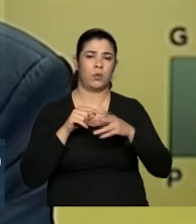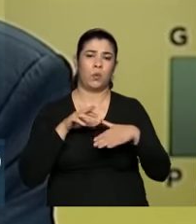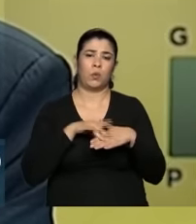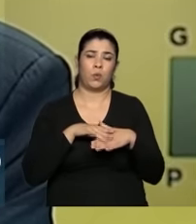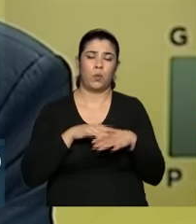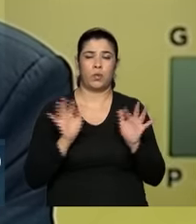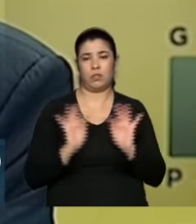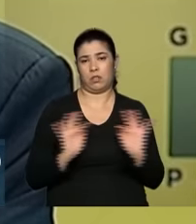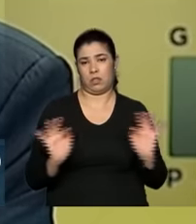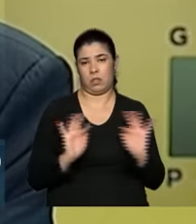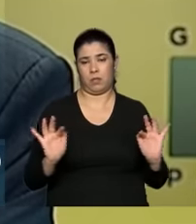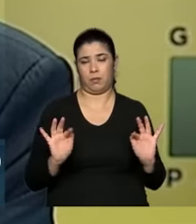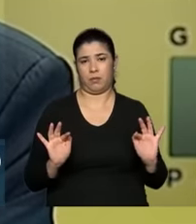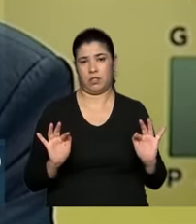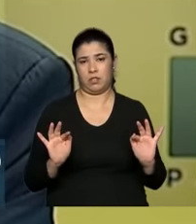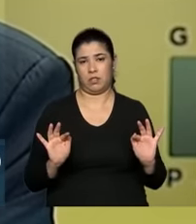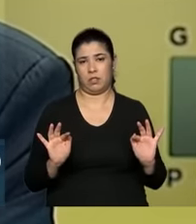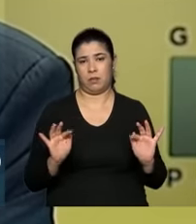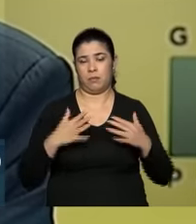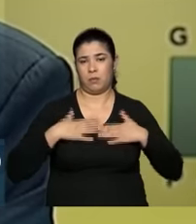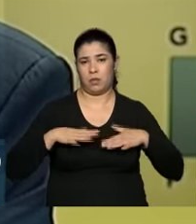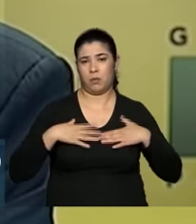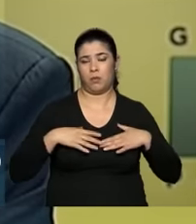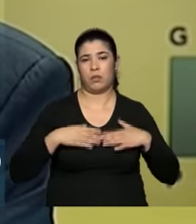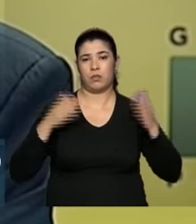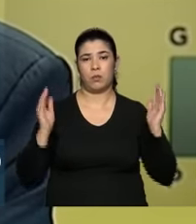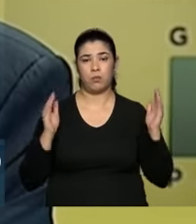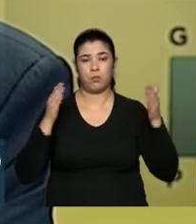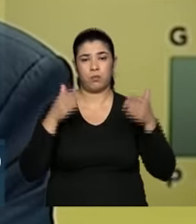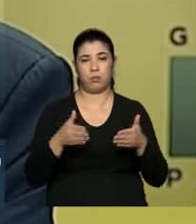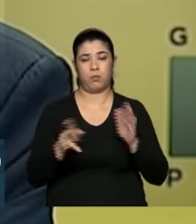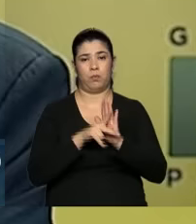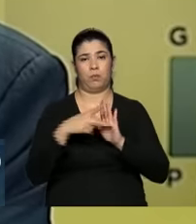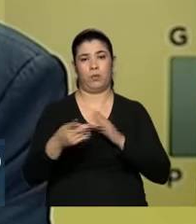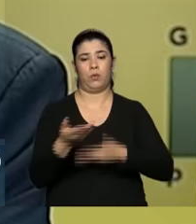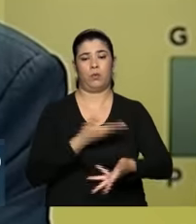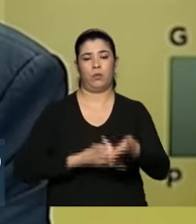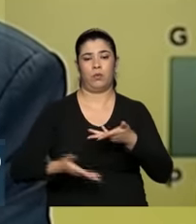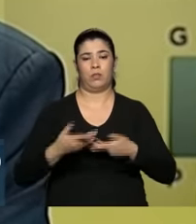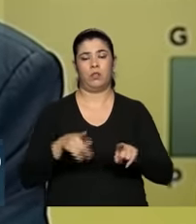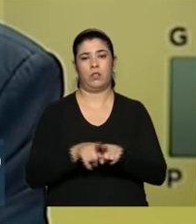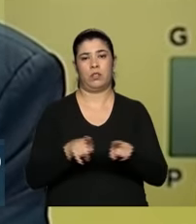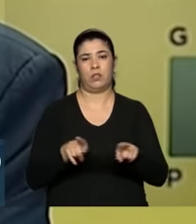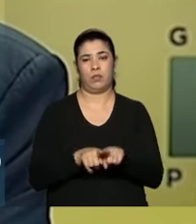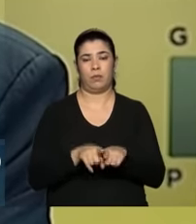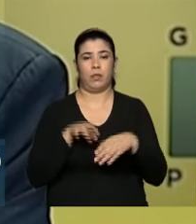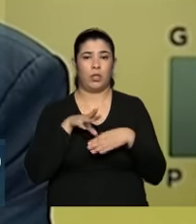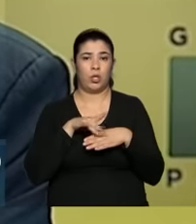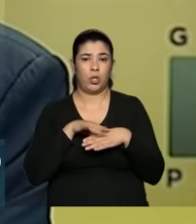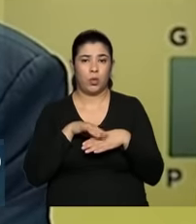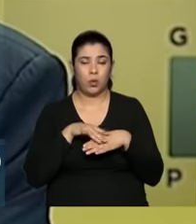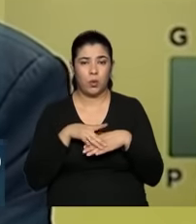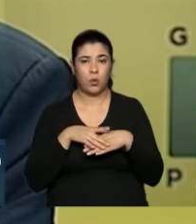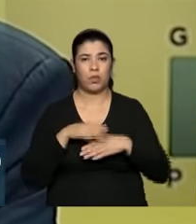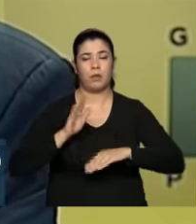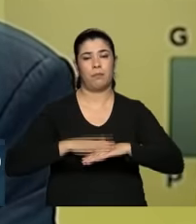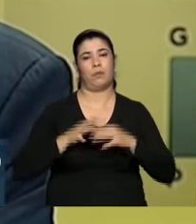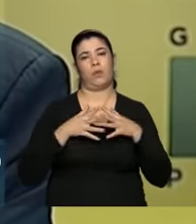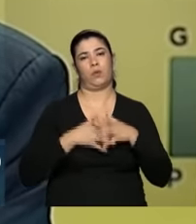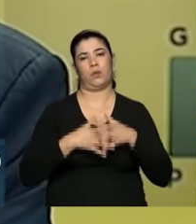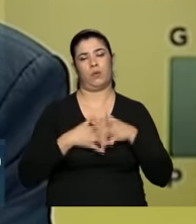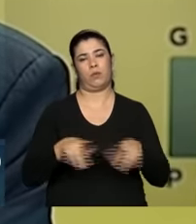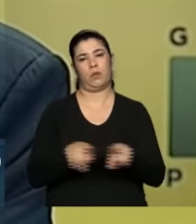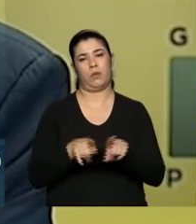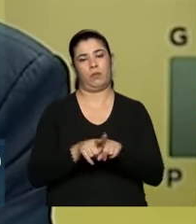atendidas em loco, num primeiro nível de atendimento. Doenças mais complexas serão encaminhadas